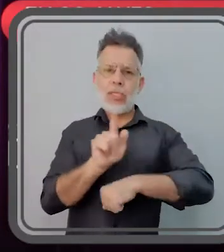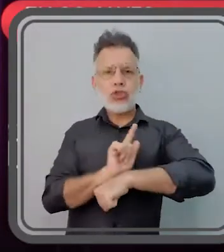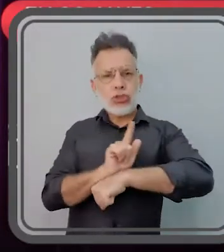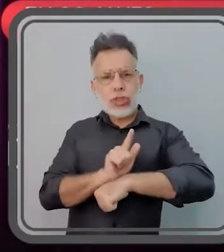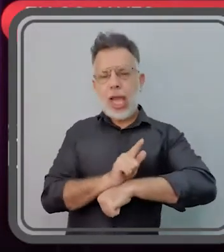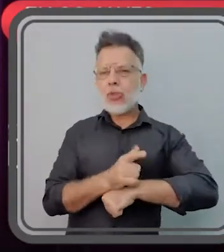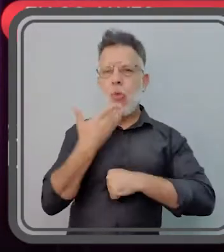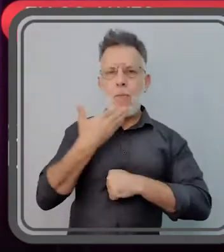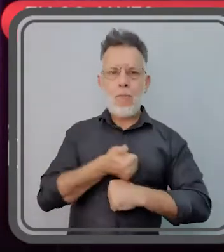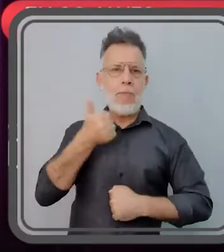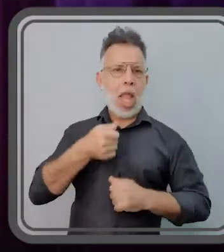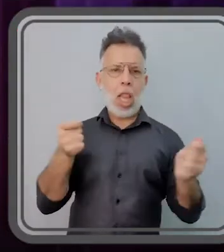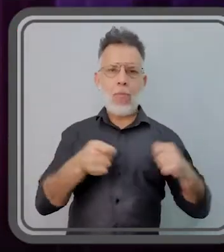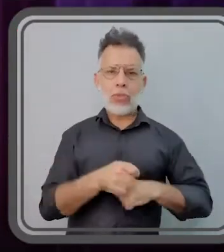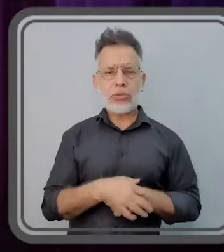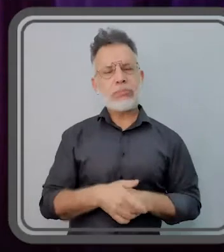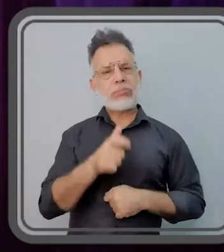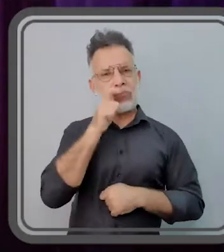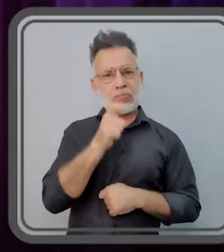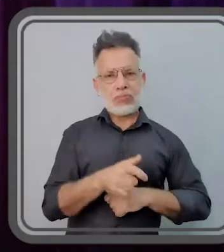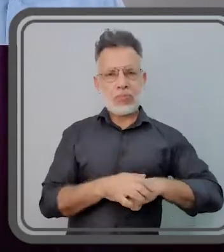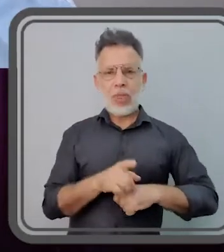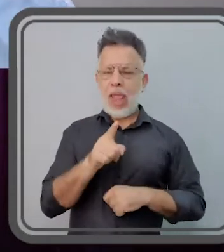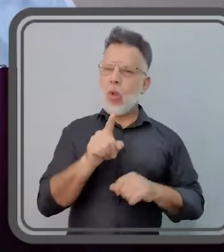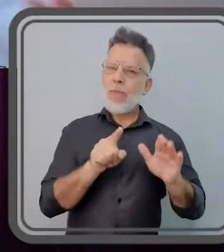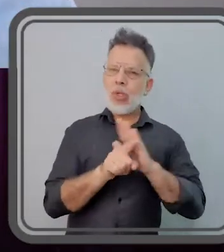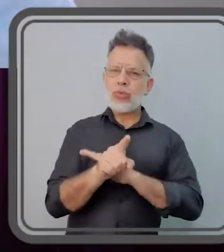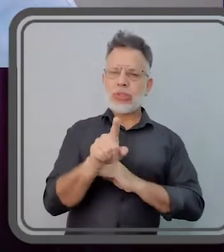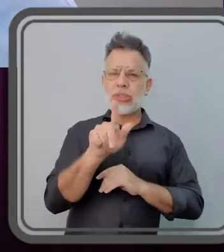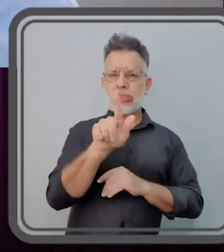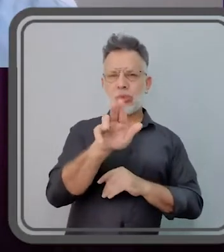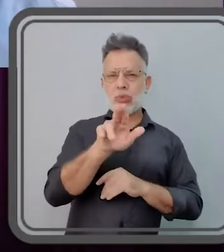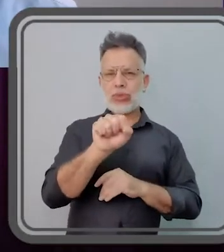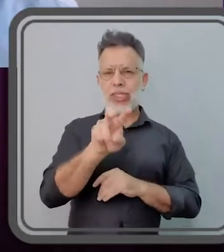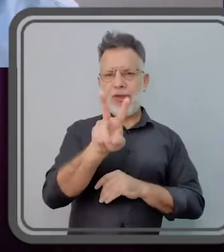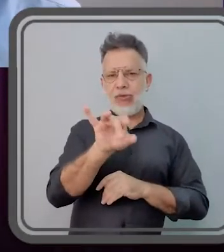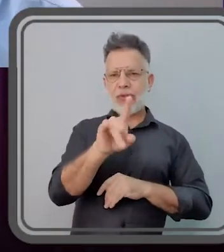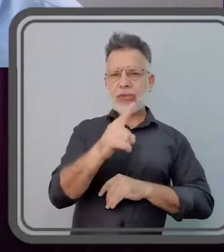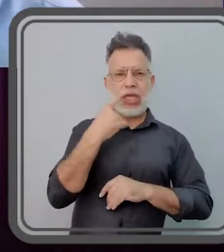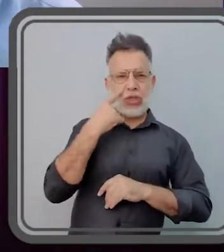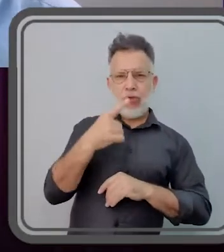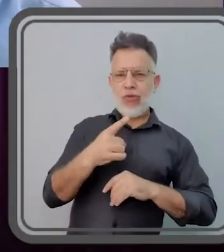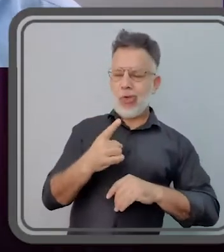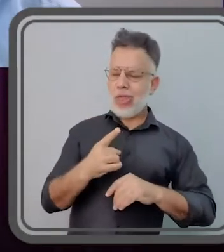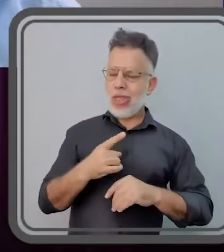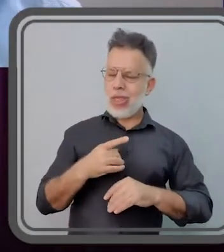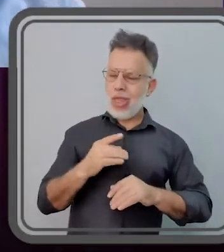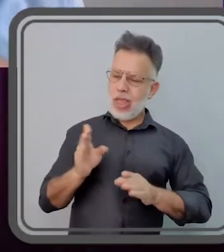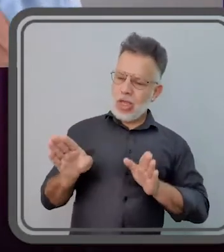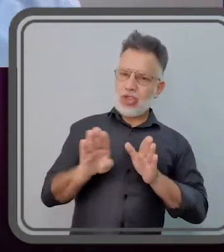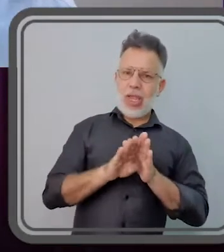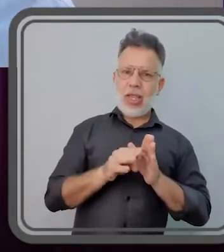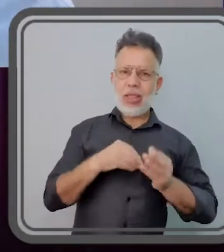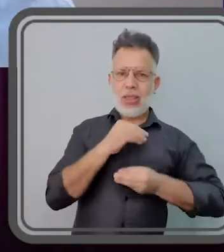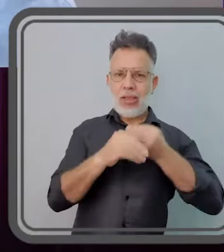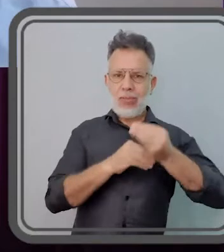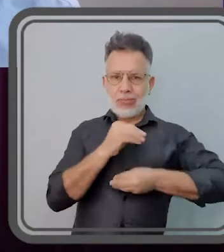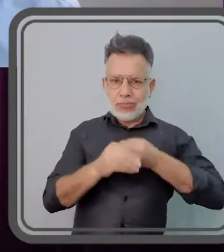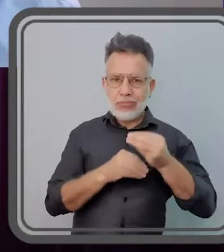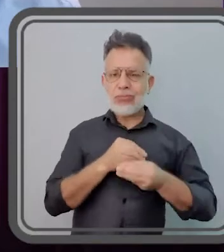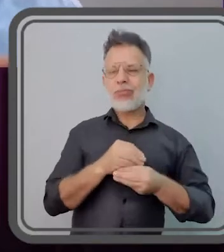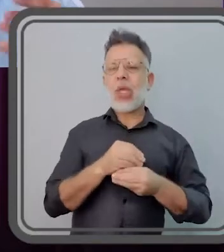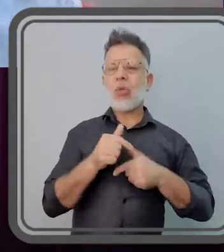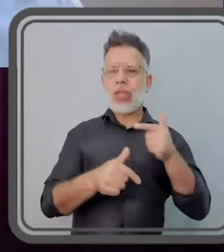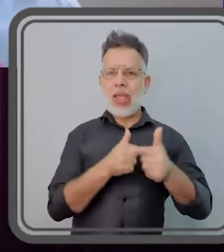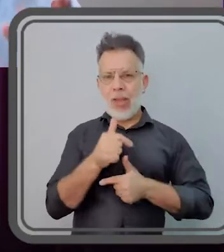possível. Interessantíssimo. E, Gustavão, a gente viveu aí a chegada do modelo híbrido de trabalho, o home office trouxe essa questão,